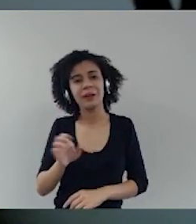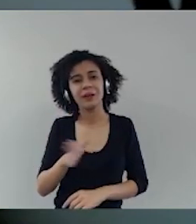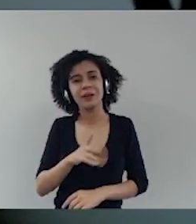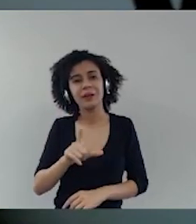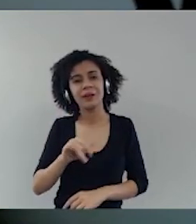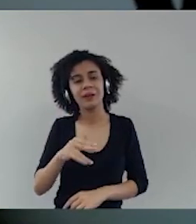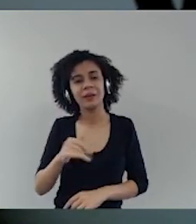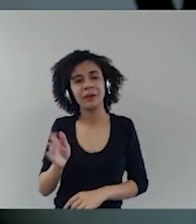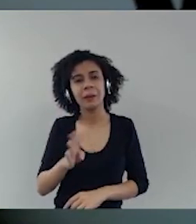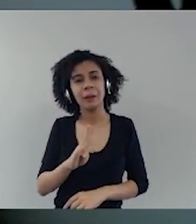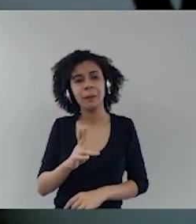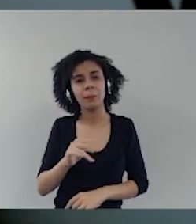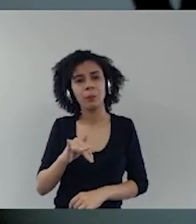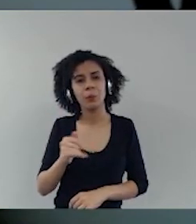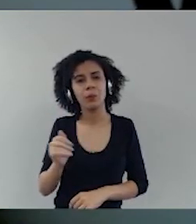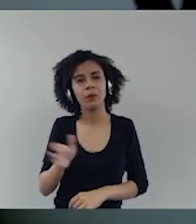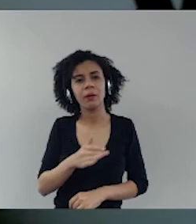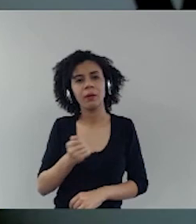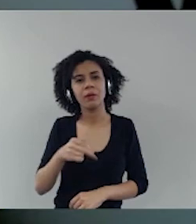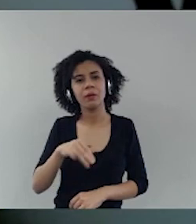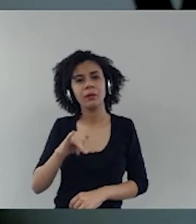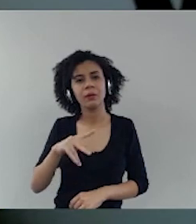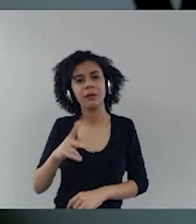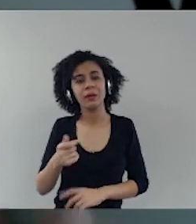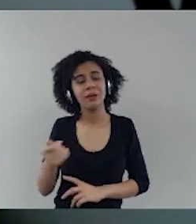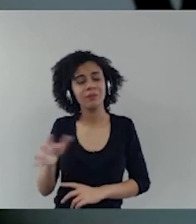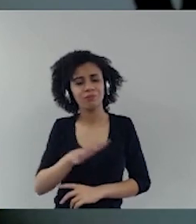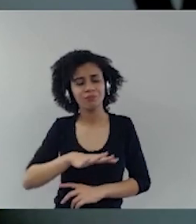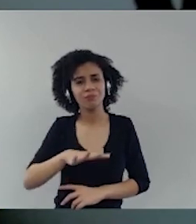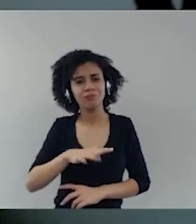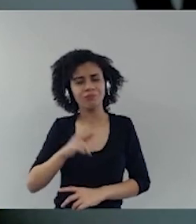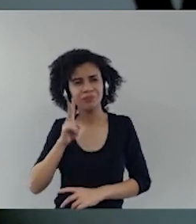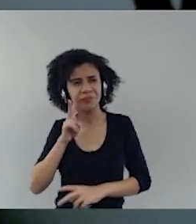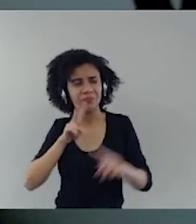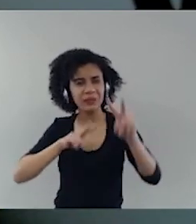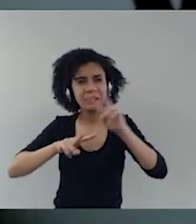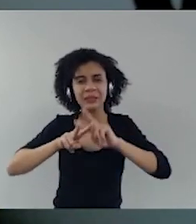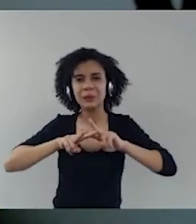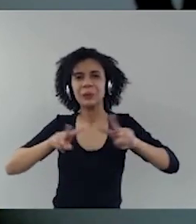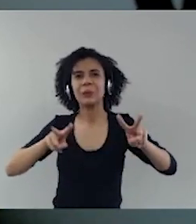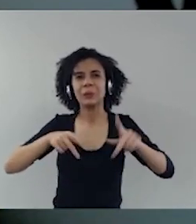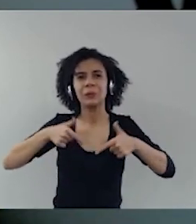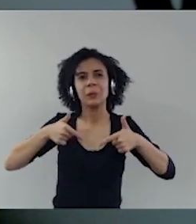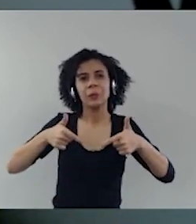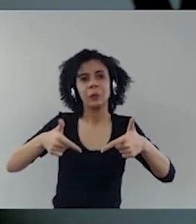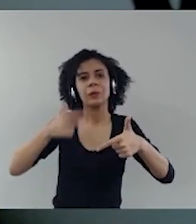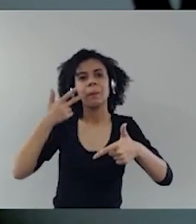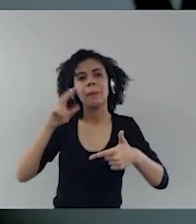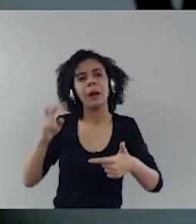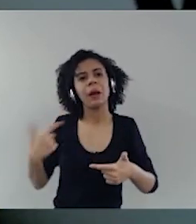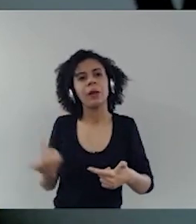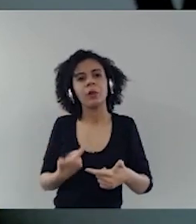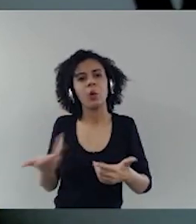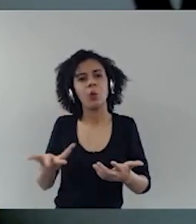Aninha, Bruna e Marcondes, que viabilizaram que nós estivéssemos aqui